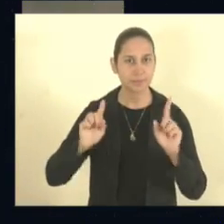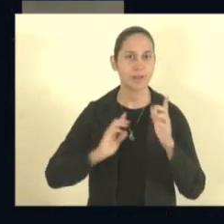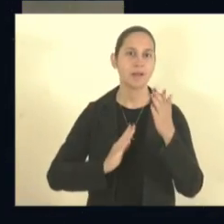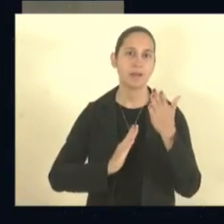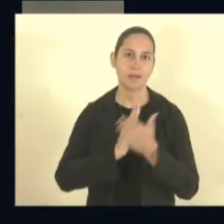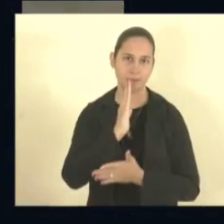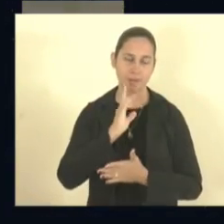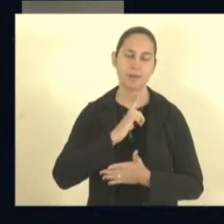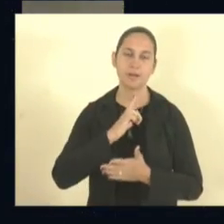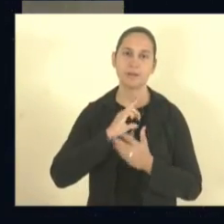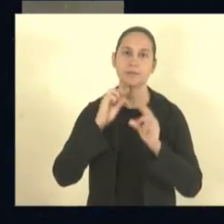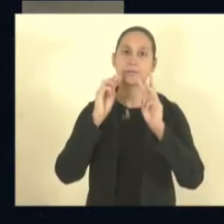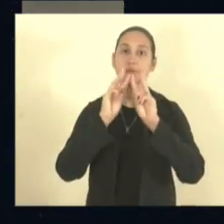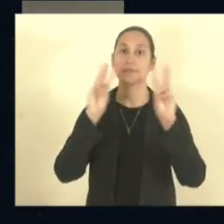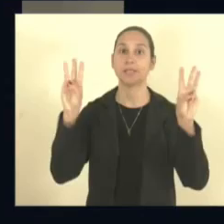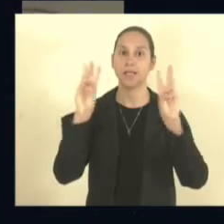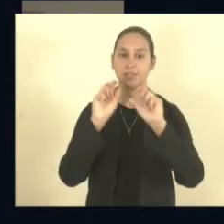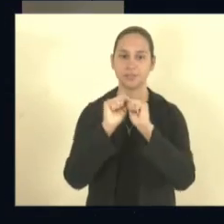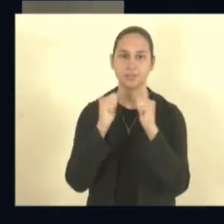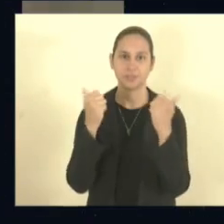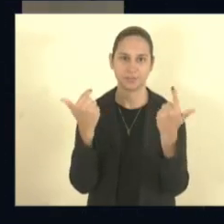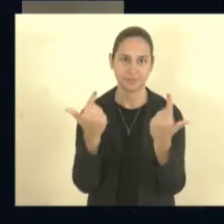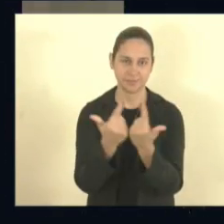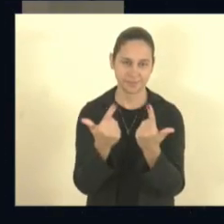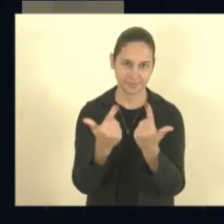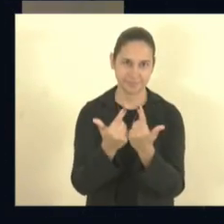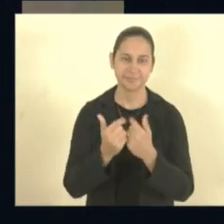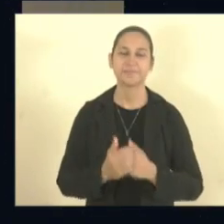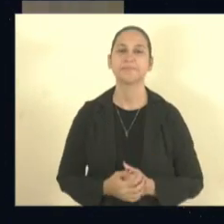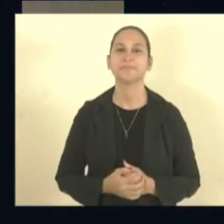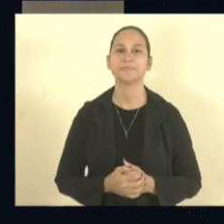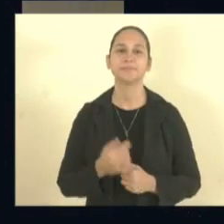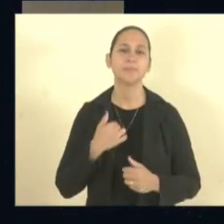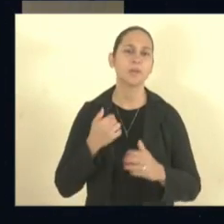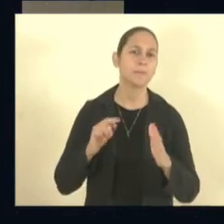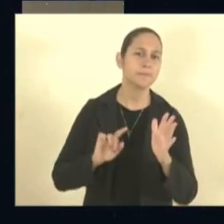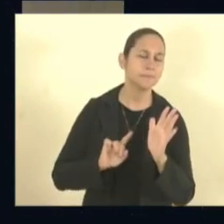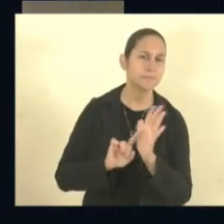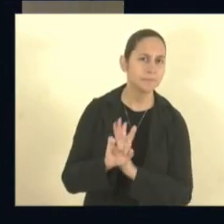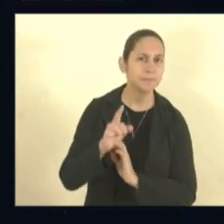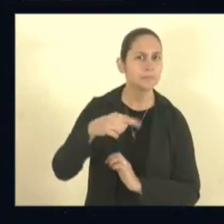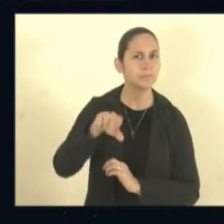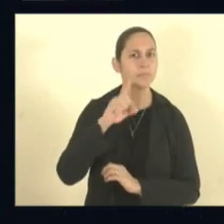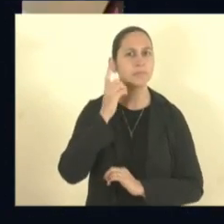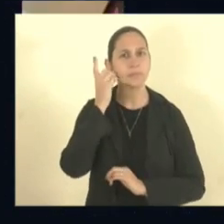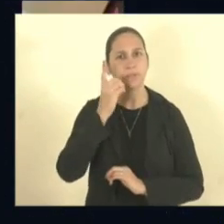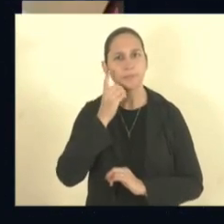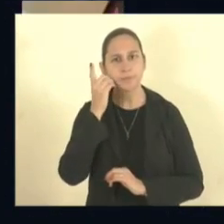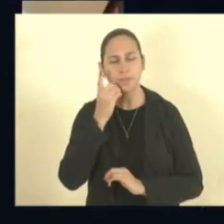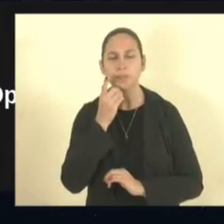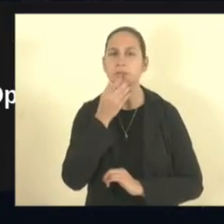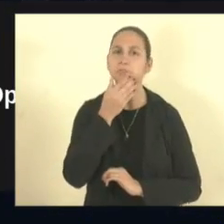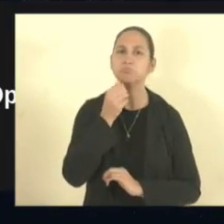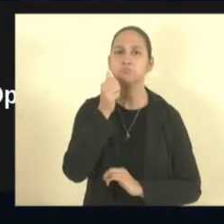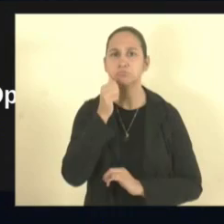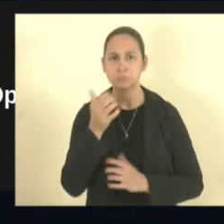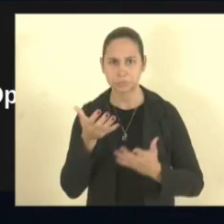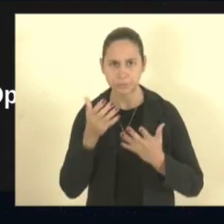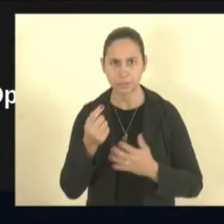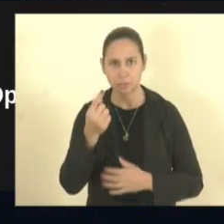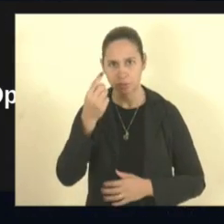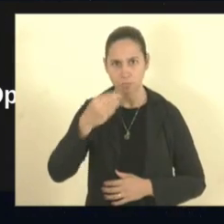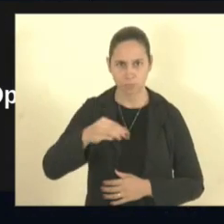foi disponibilizada no site da ARES. Eu consulto se existe algum pedido de um minuto de silêncio a